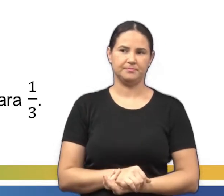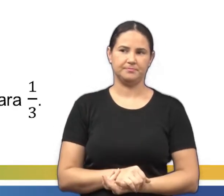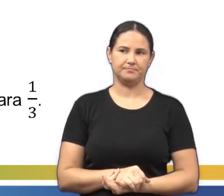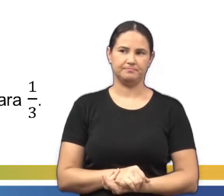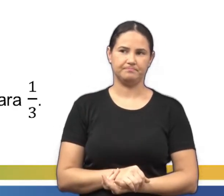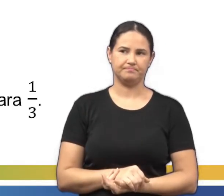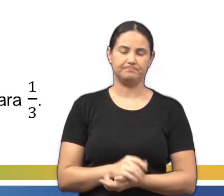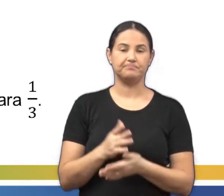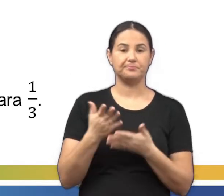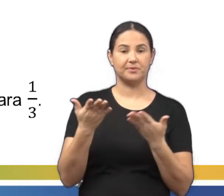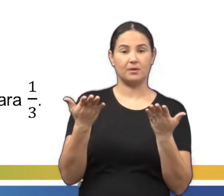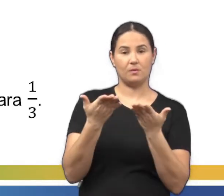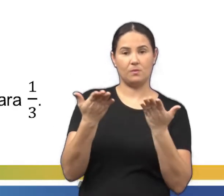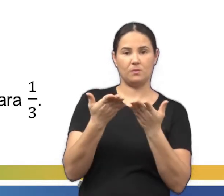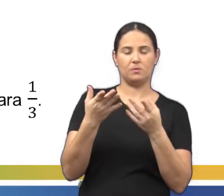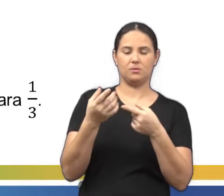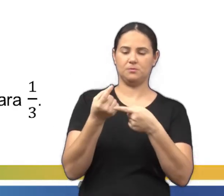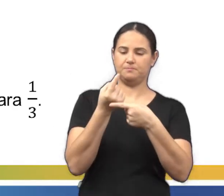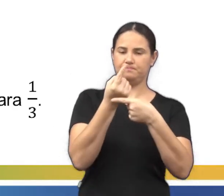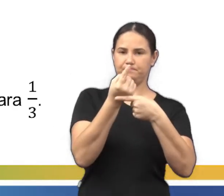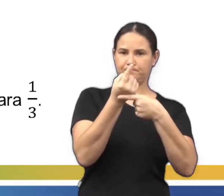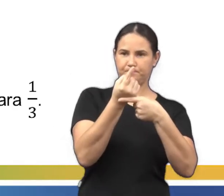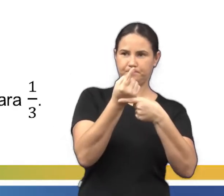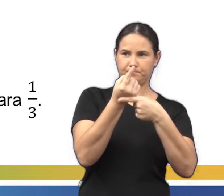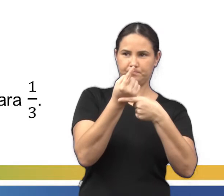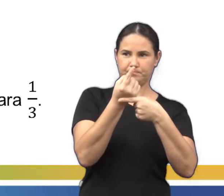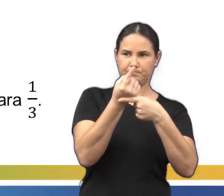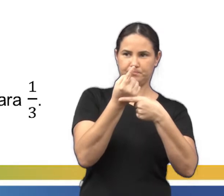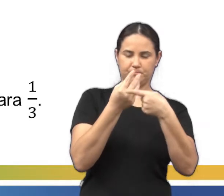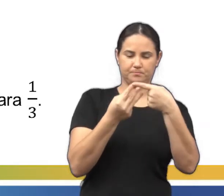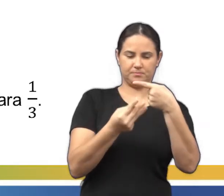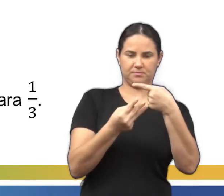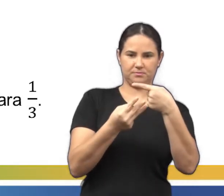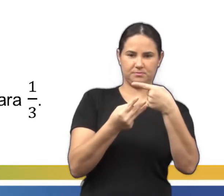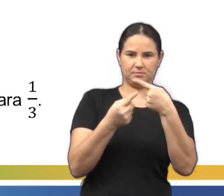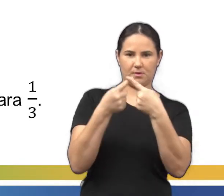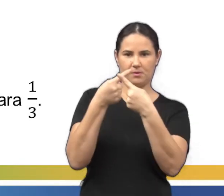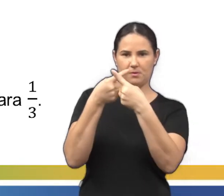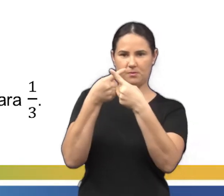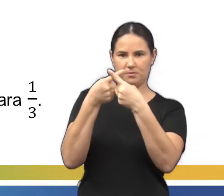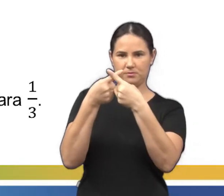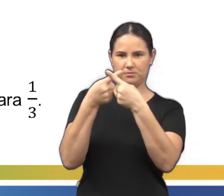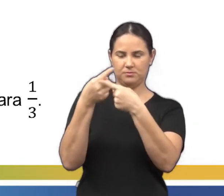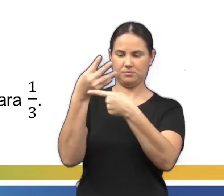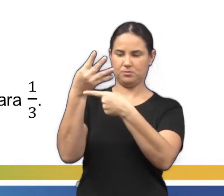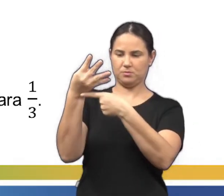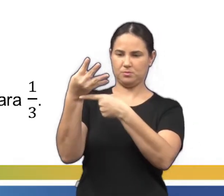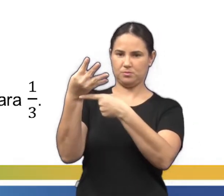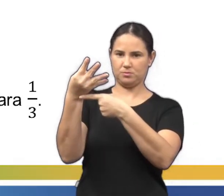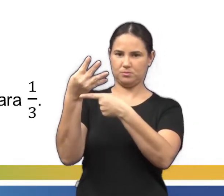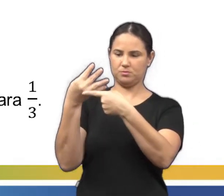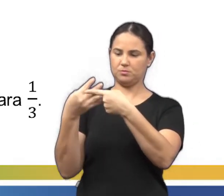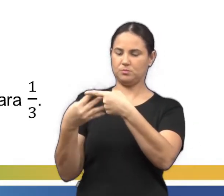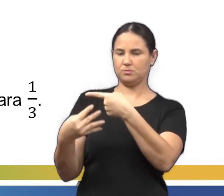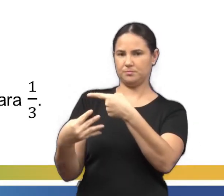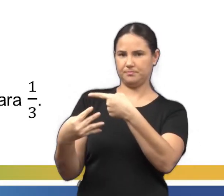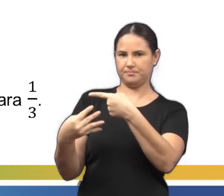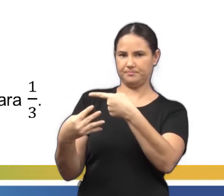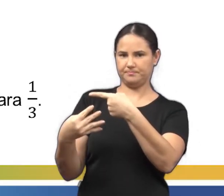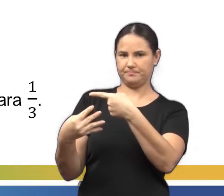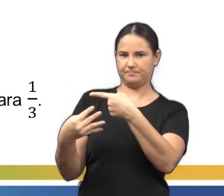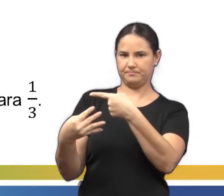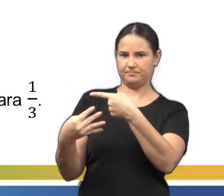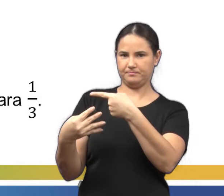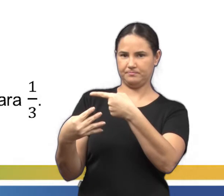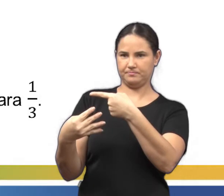Agora, eu vou multiplicar por 4. 1 terço multiplicado por 4 no numerador e por 4 no